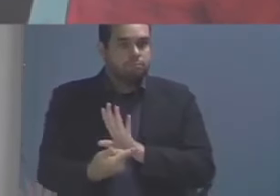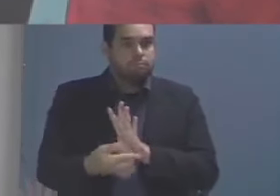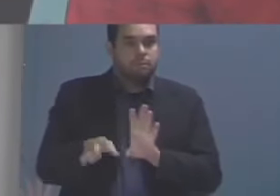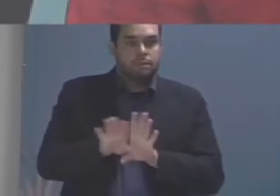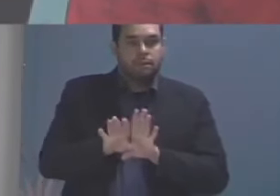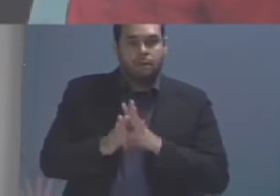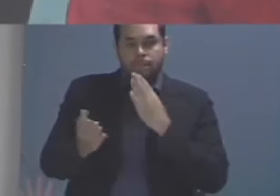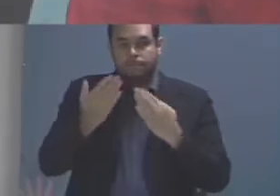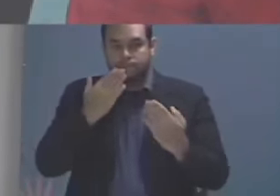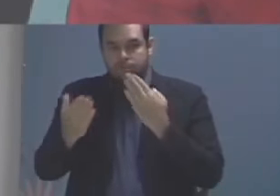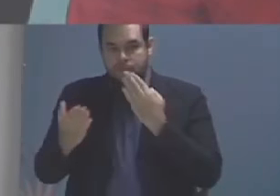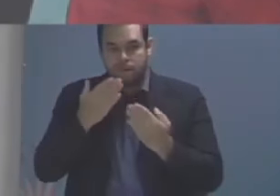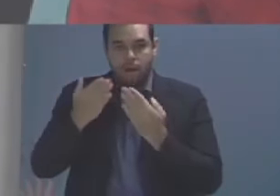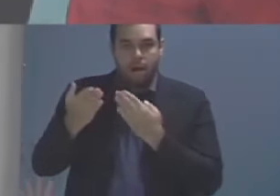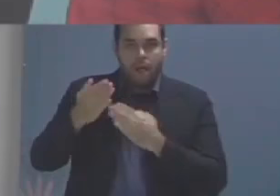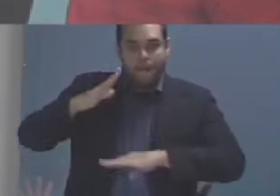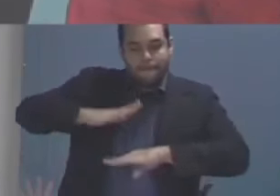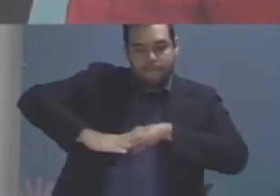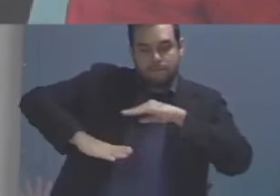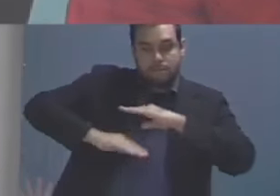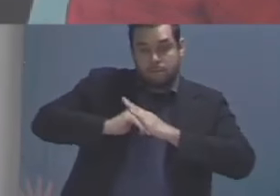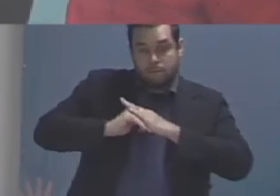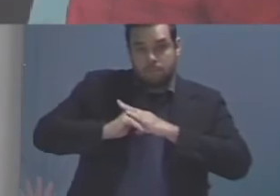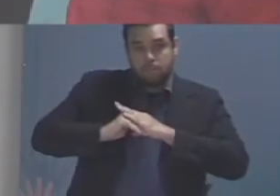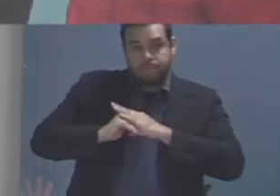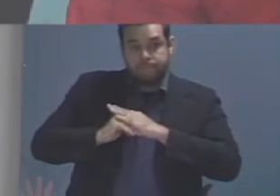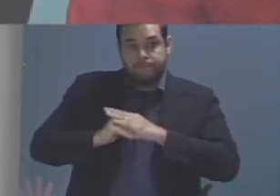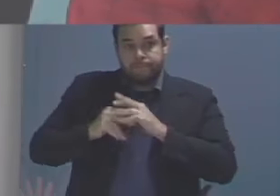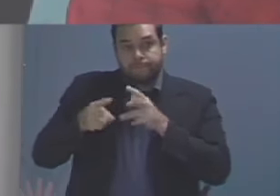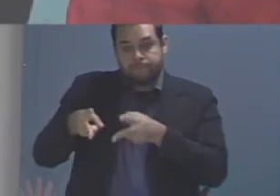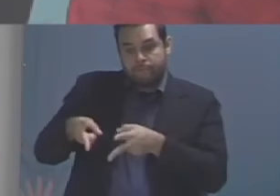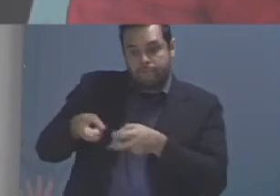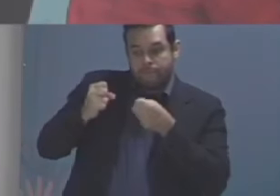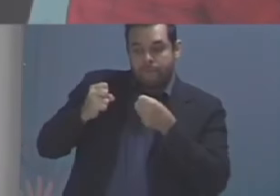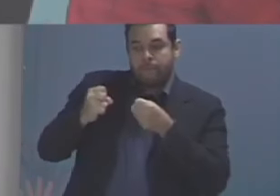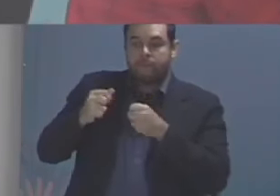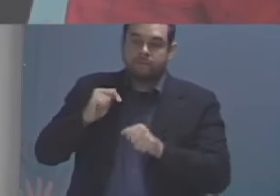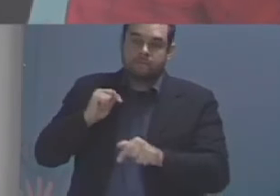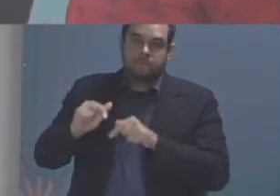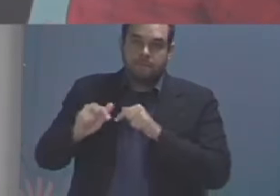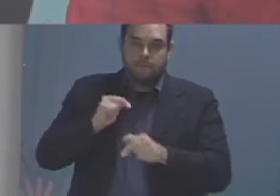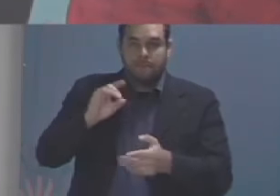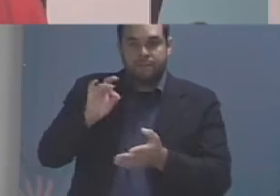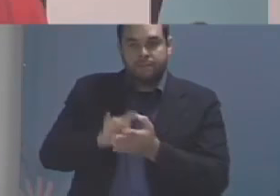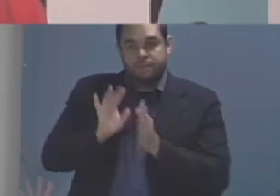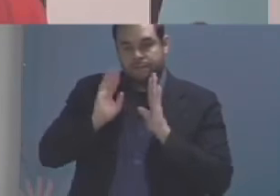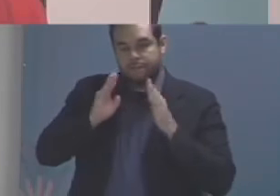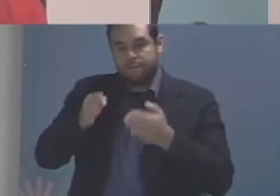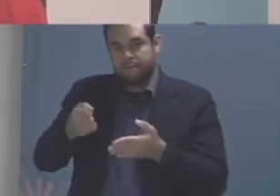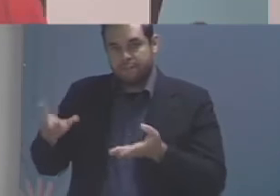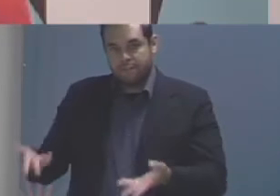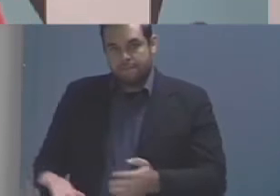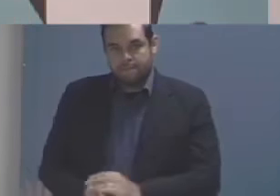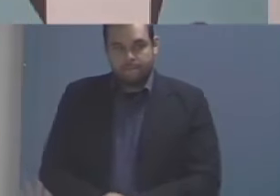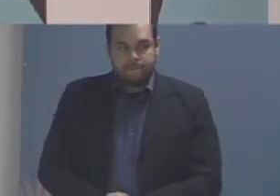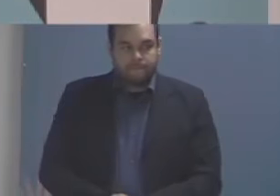os psicólogos e psicólogas vão ser capacitados para percebê-lo e atuar em direção a eles.